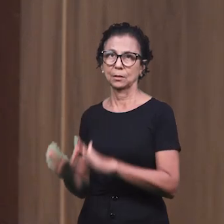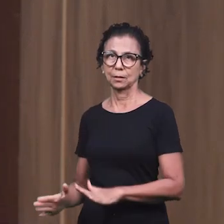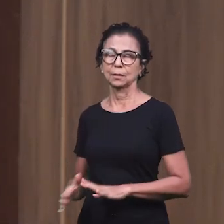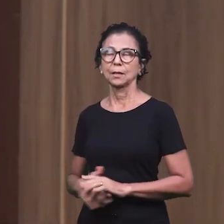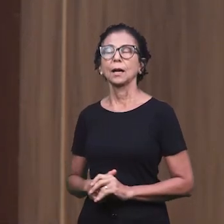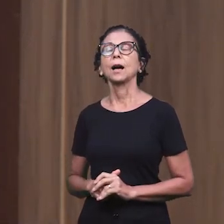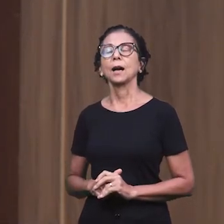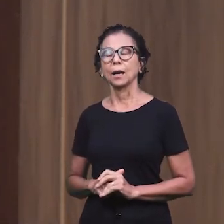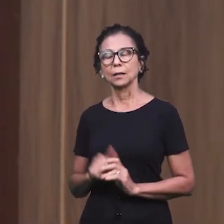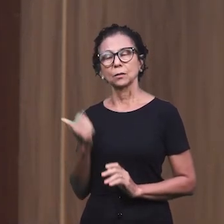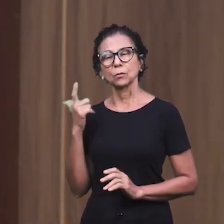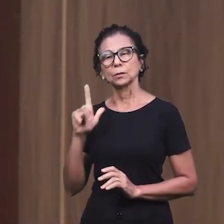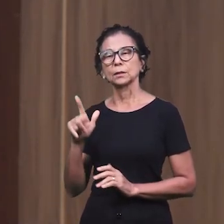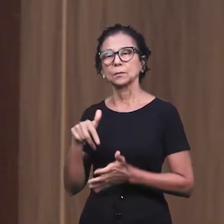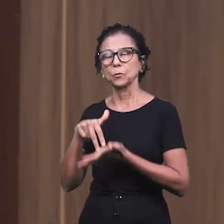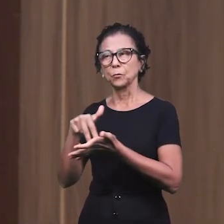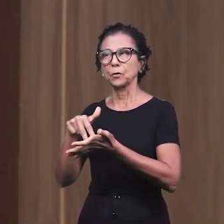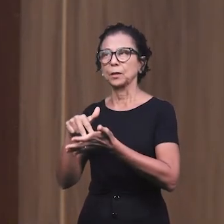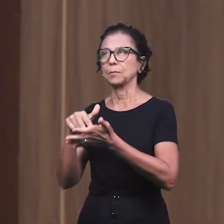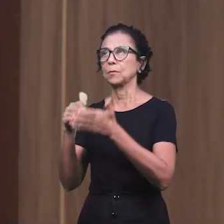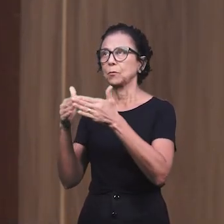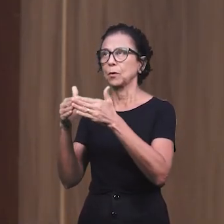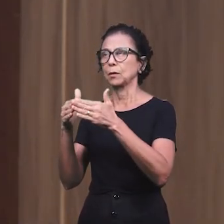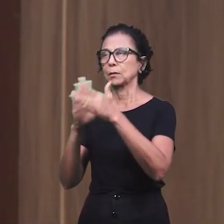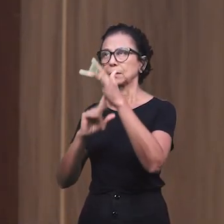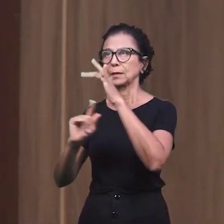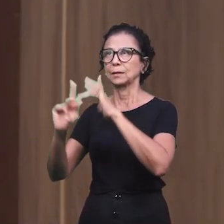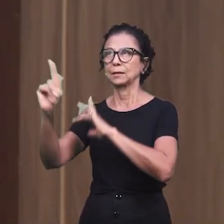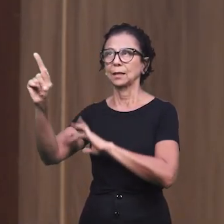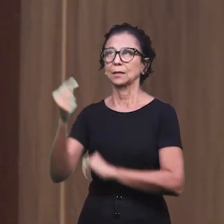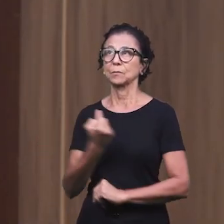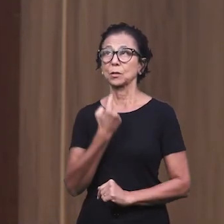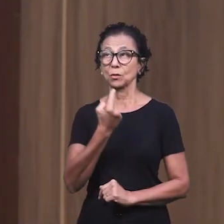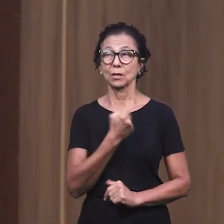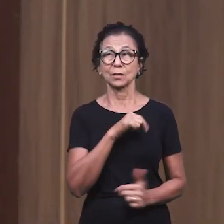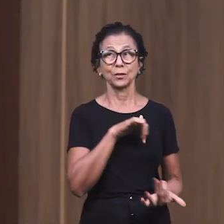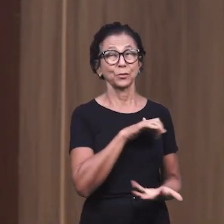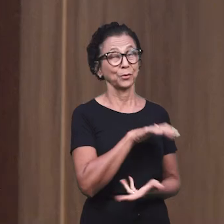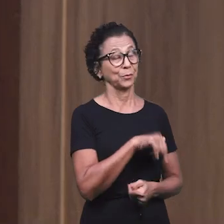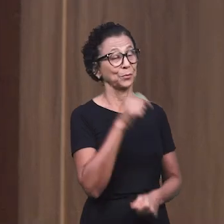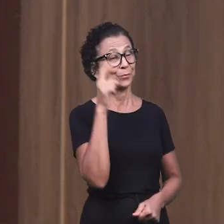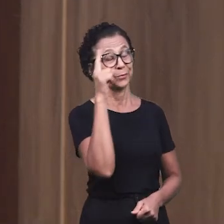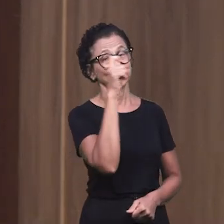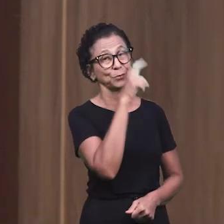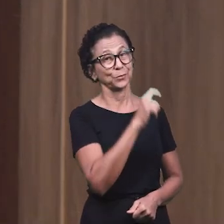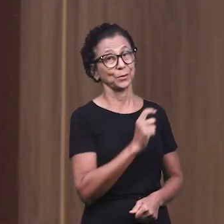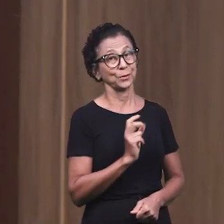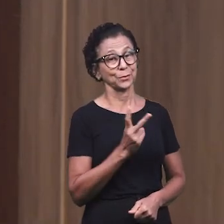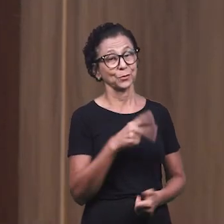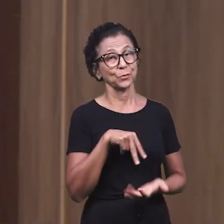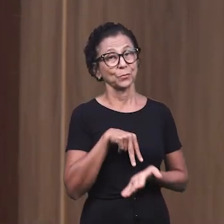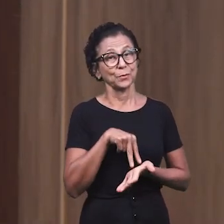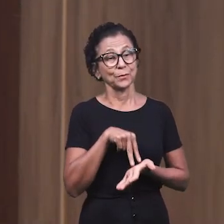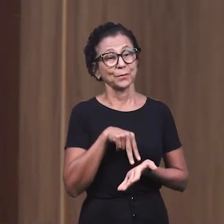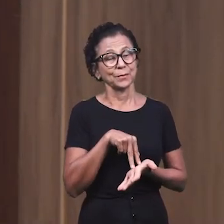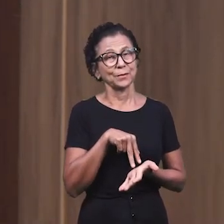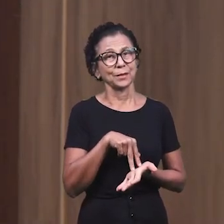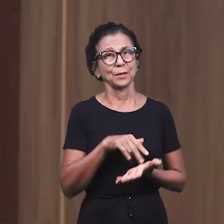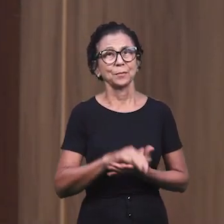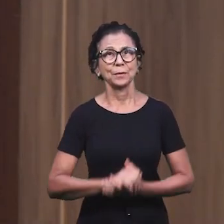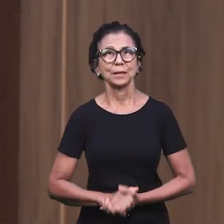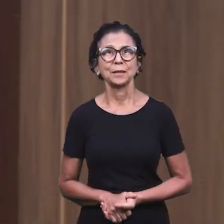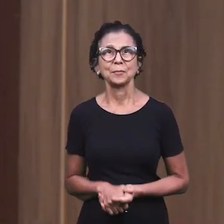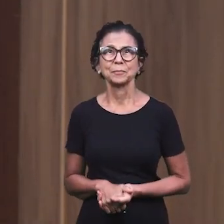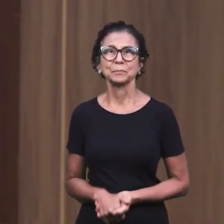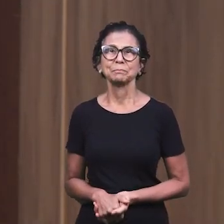rumo à eternidade. Sozinho, não tem preço aqui na terra que pague, não há fazenda aqui na terra que se junte para comprar o